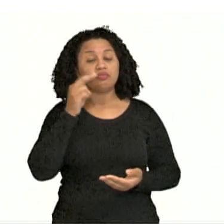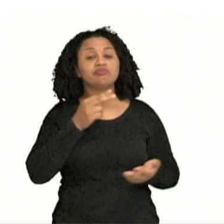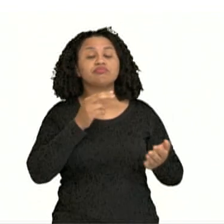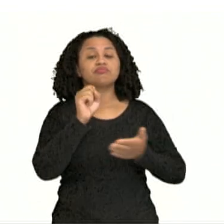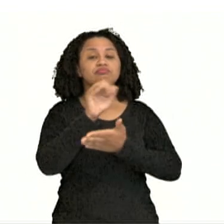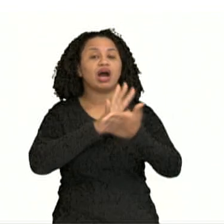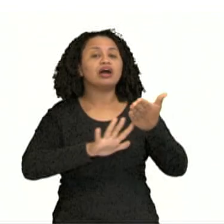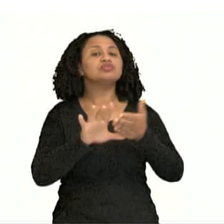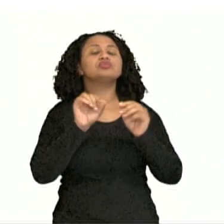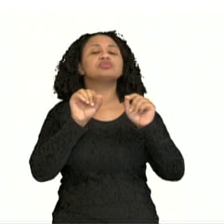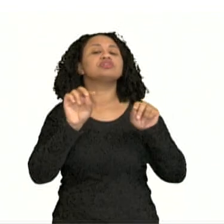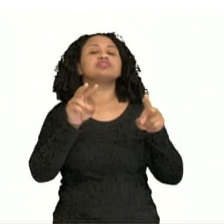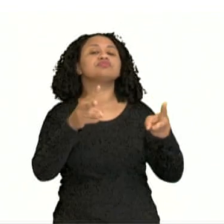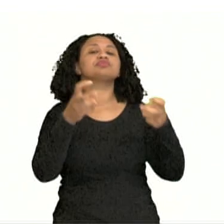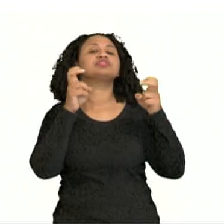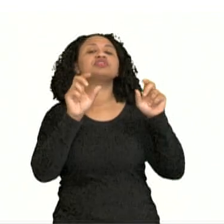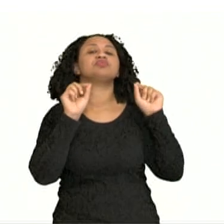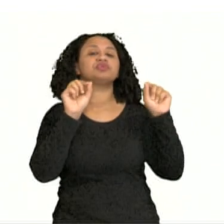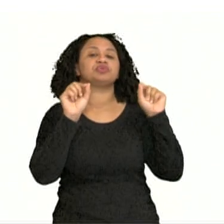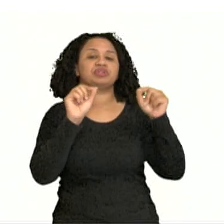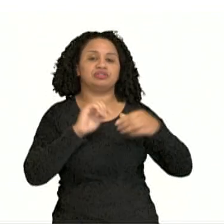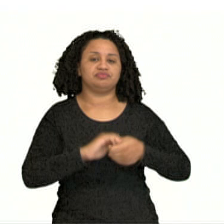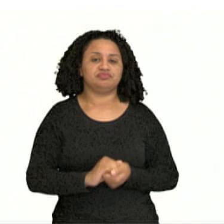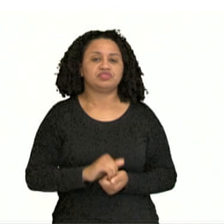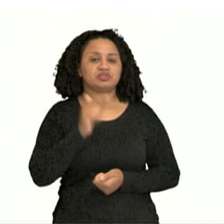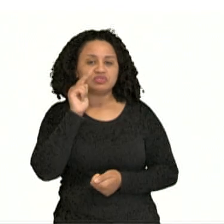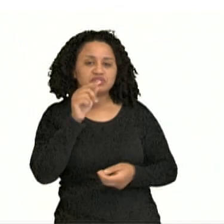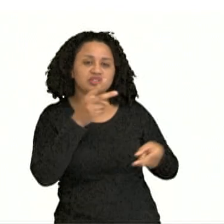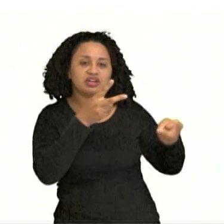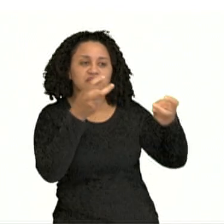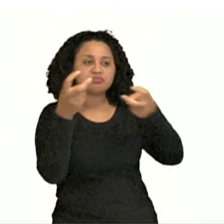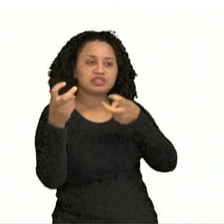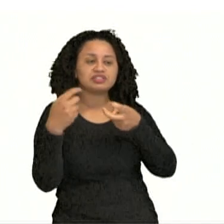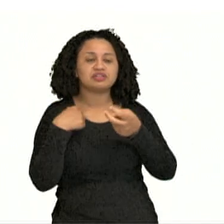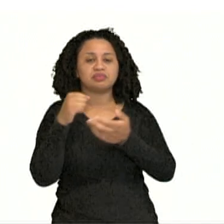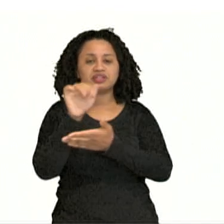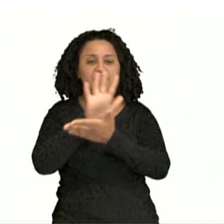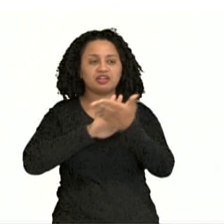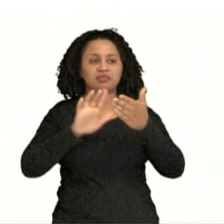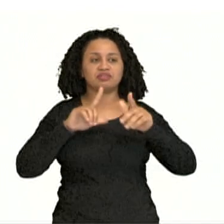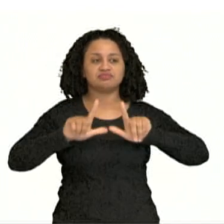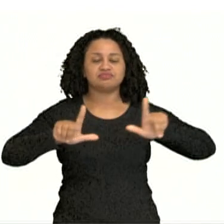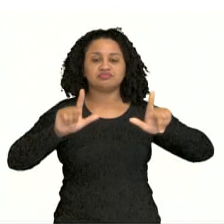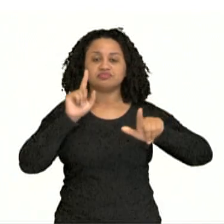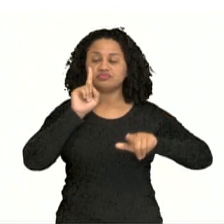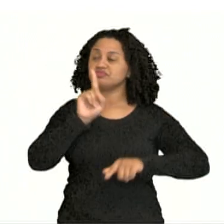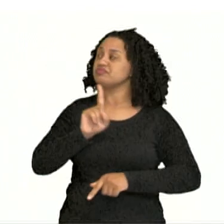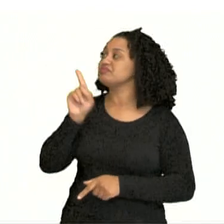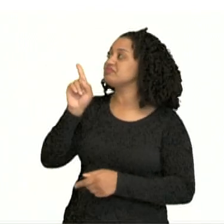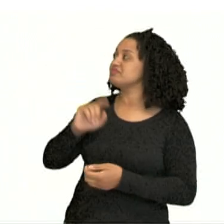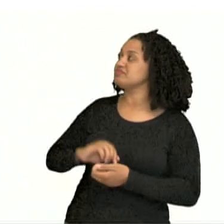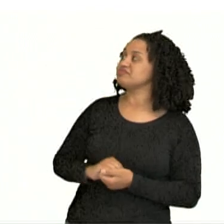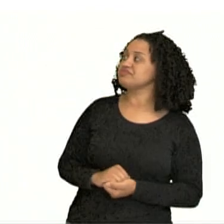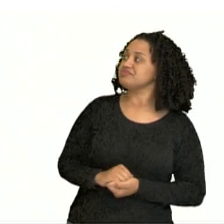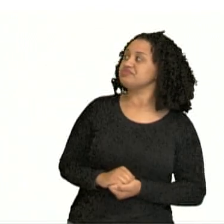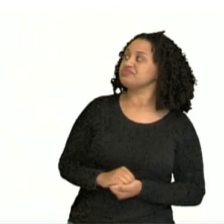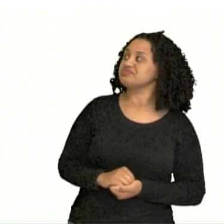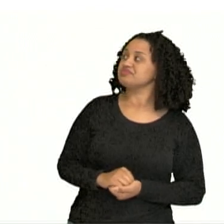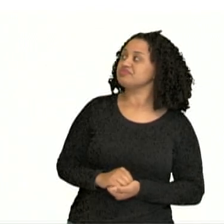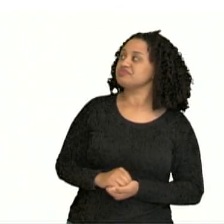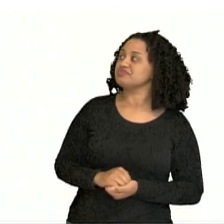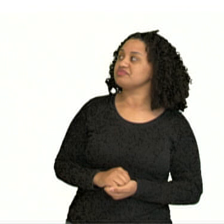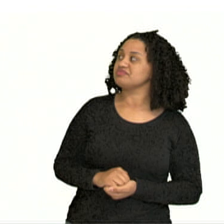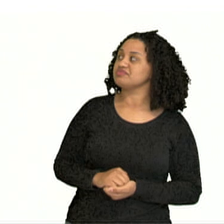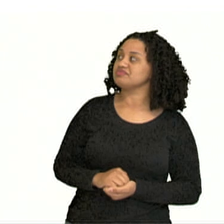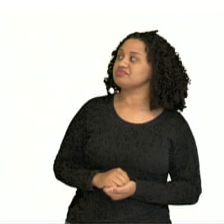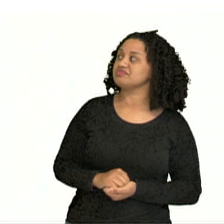que você repara? O que você consegue perceber nessa imagem que eu trago para vocês? Nós temos ali